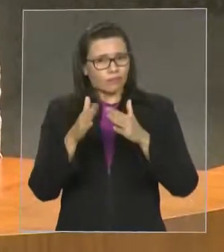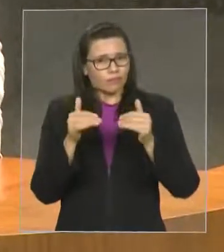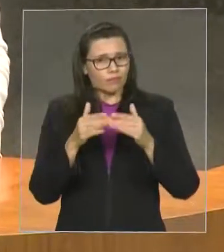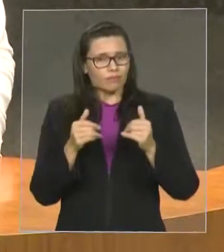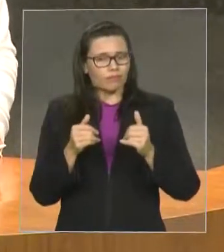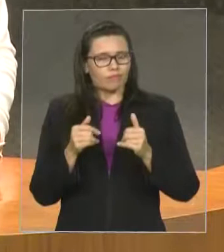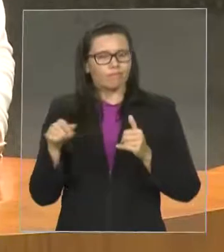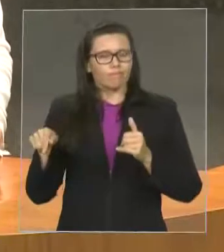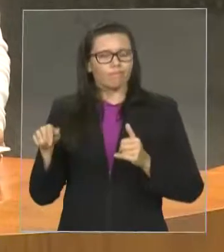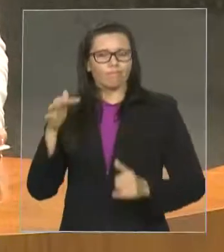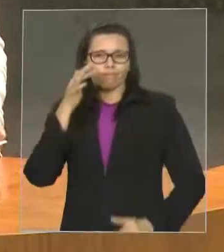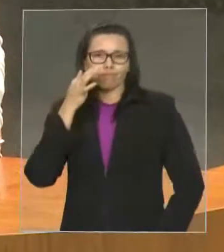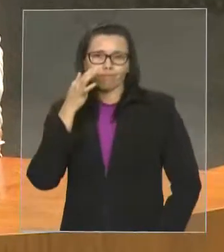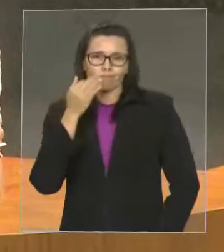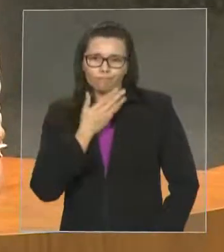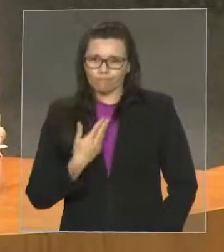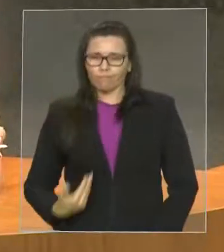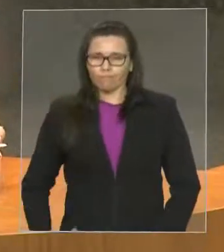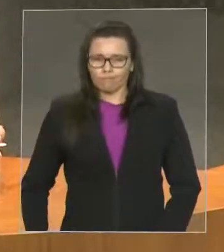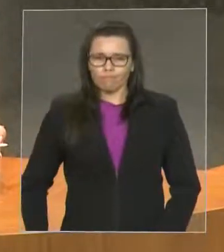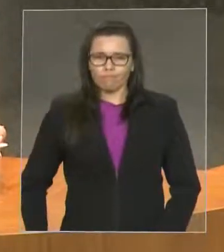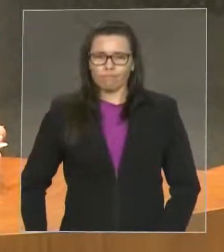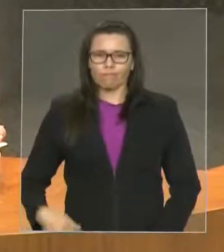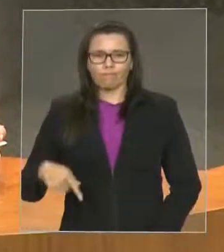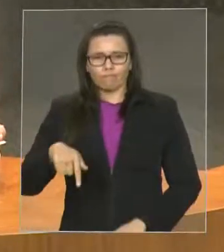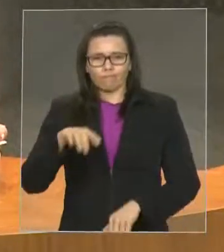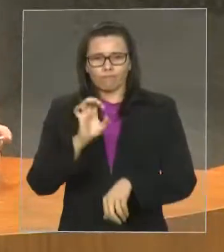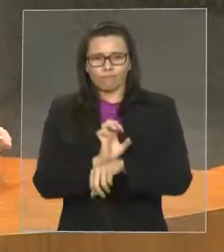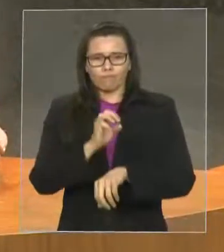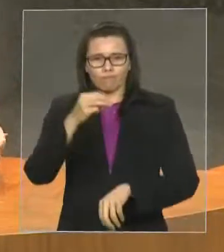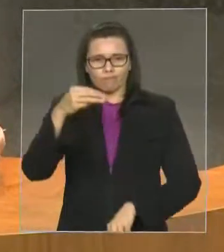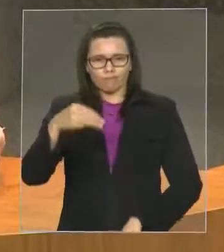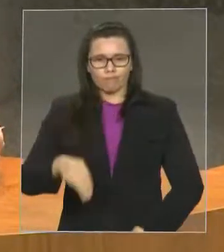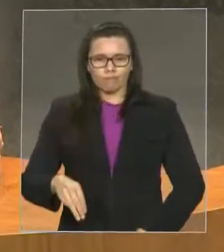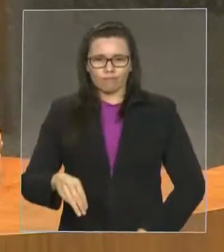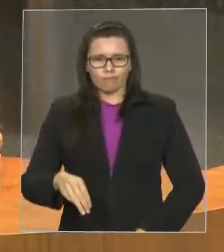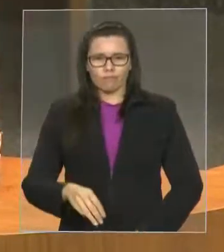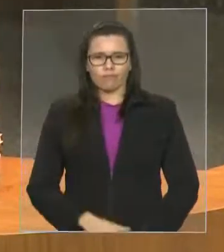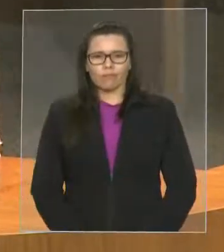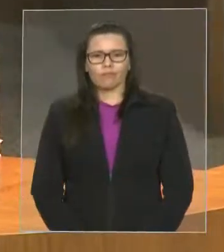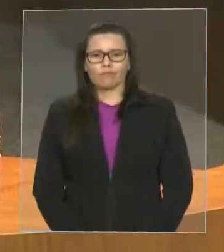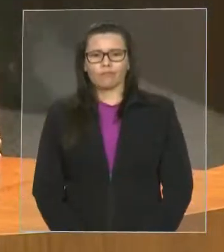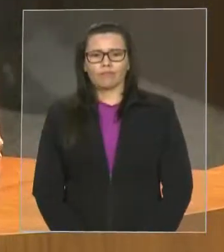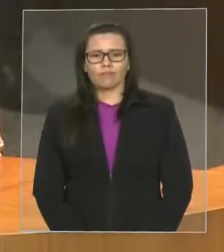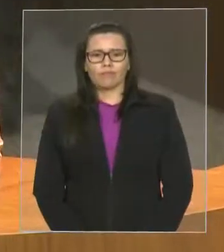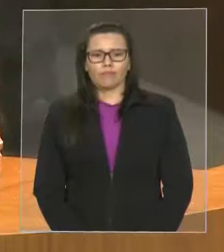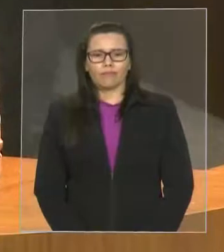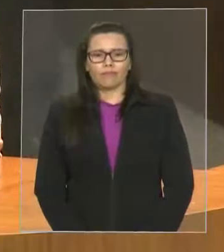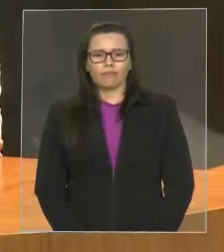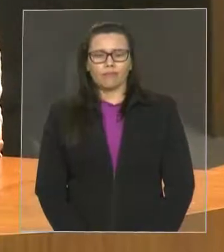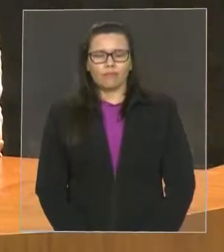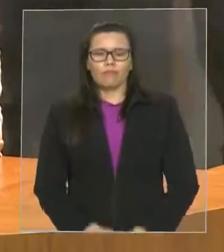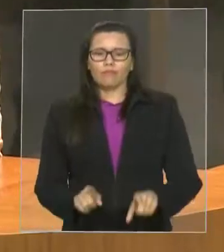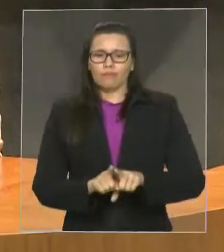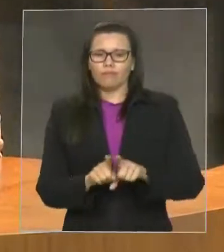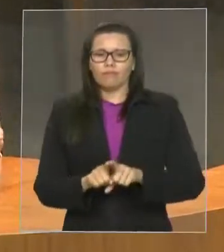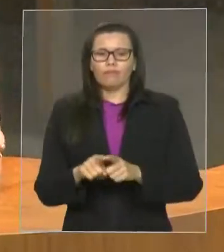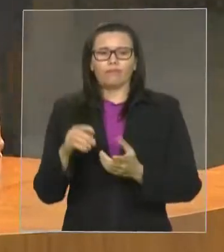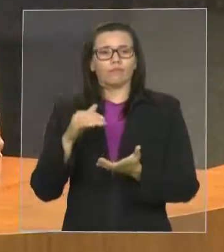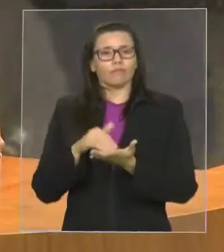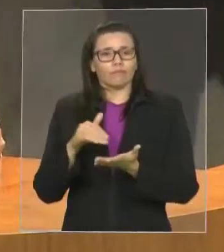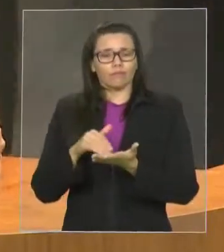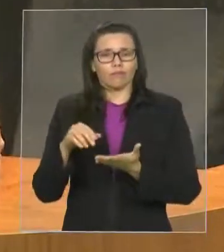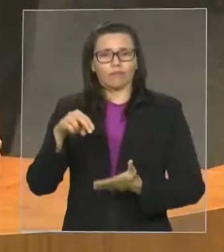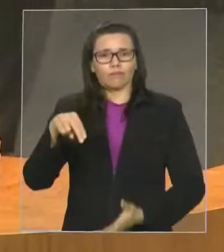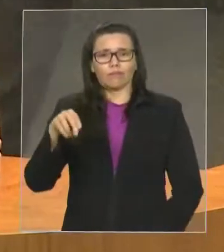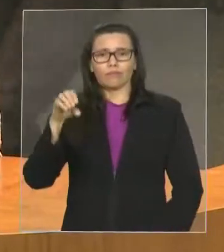governador do estado do Maranhão, senhor Flávio Dino, e ao secretário Cleiton